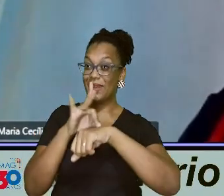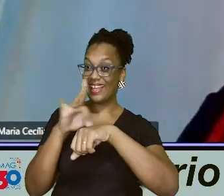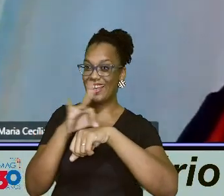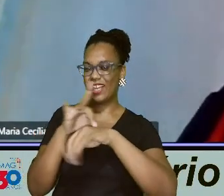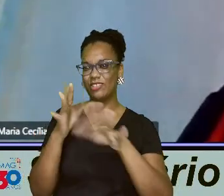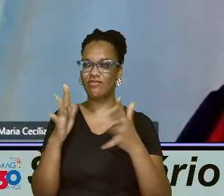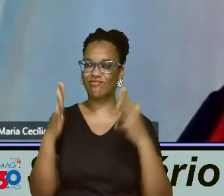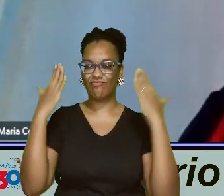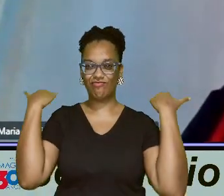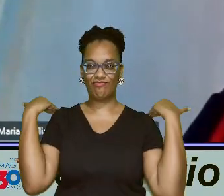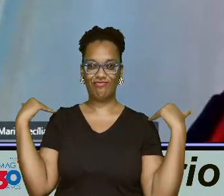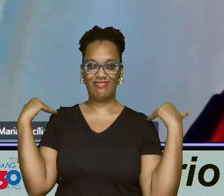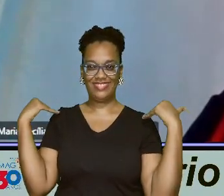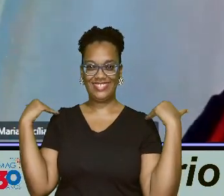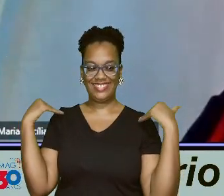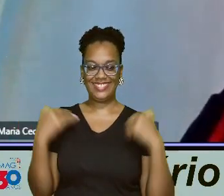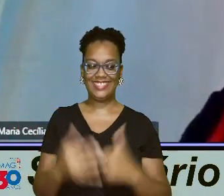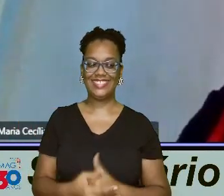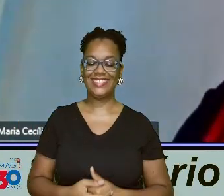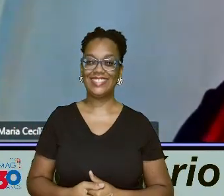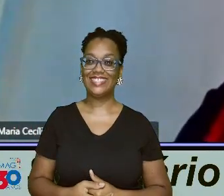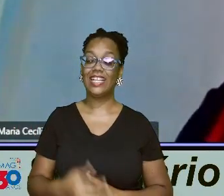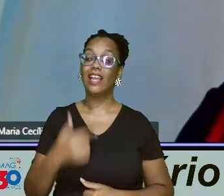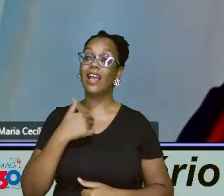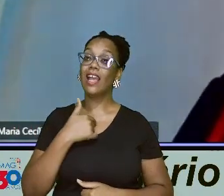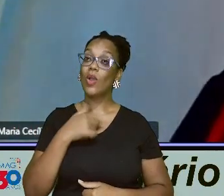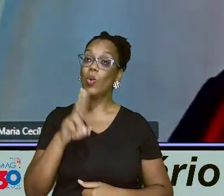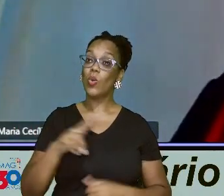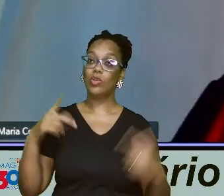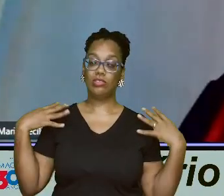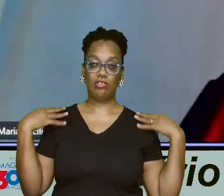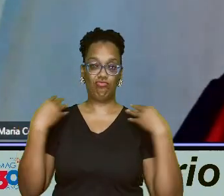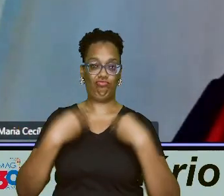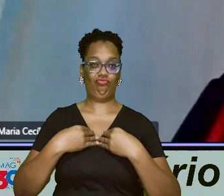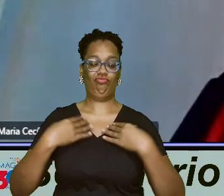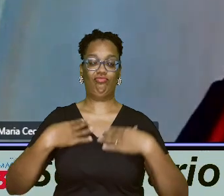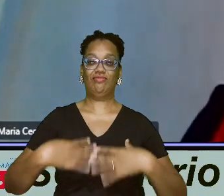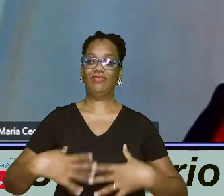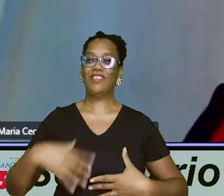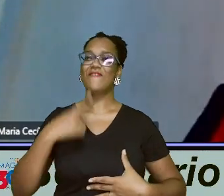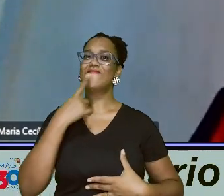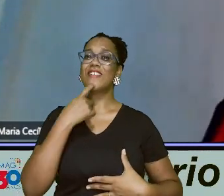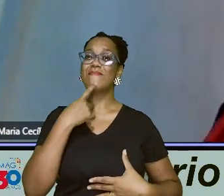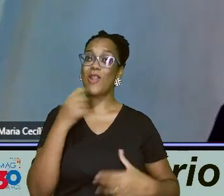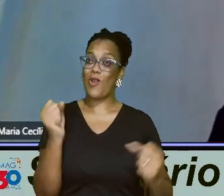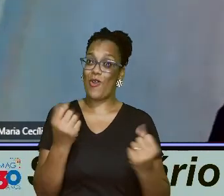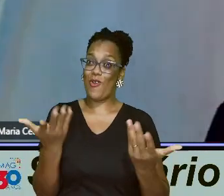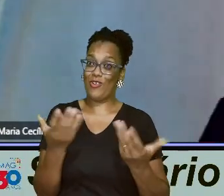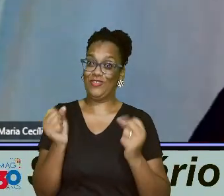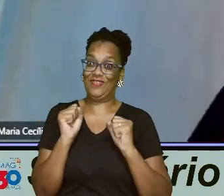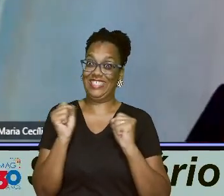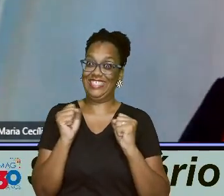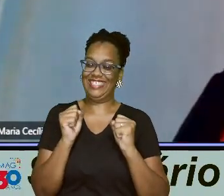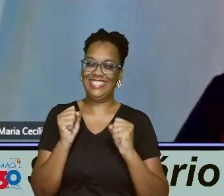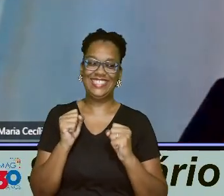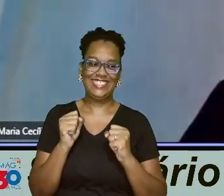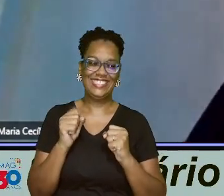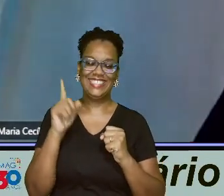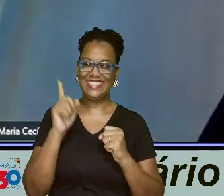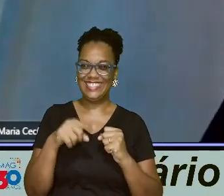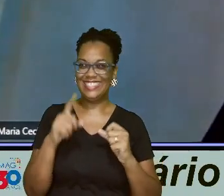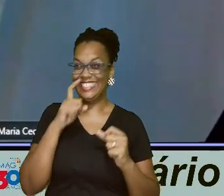dos ombros, e estou usando uma echarpe vermelha, porque hoje está bastante frio. Então, esse foi o dress code da